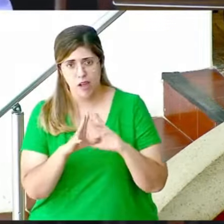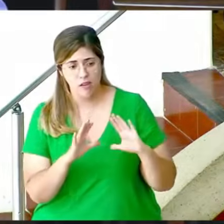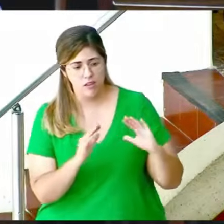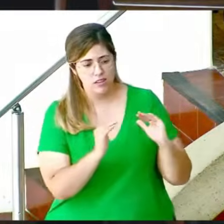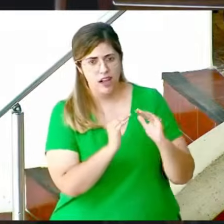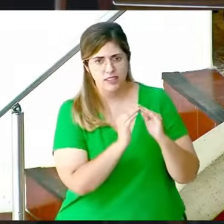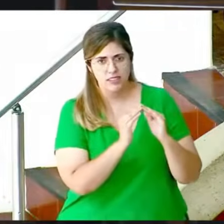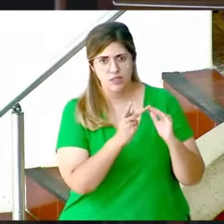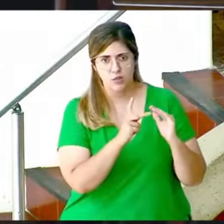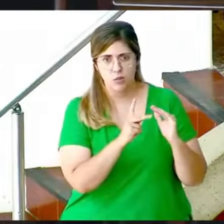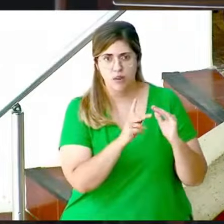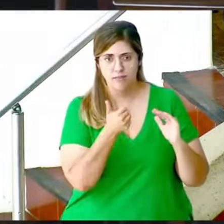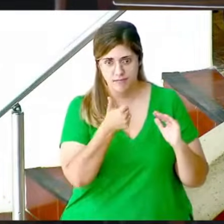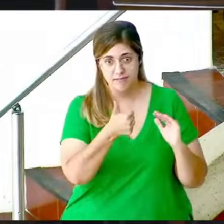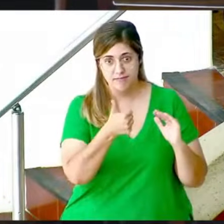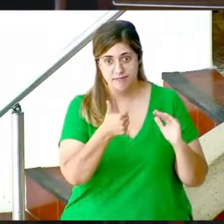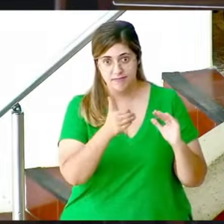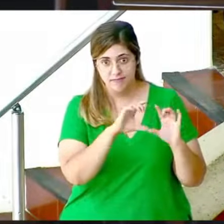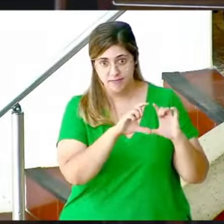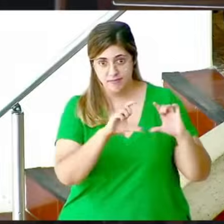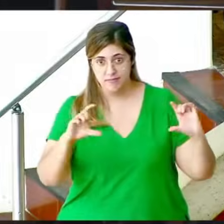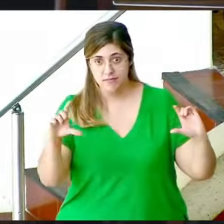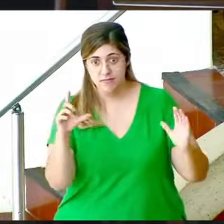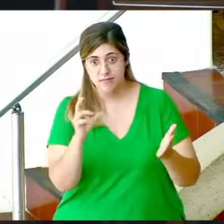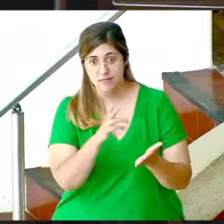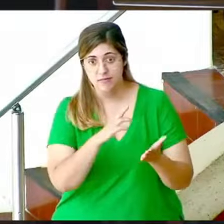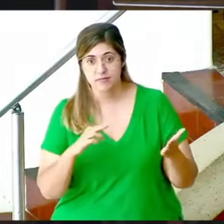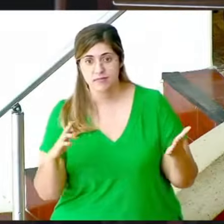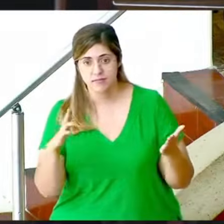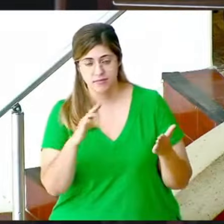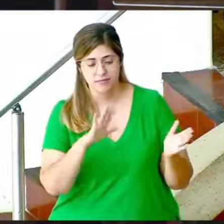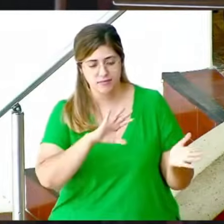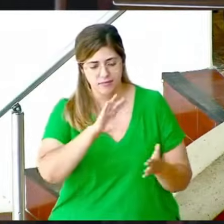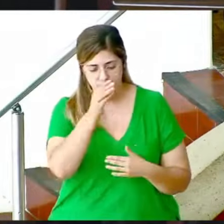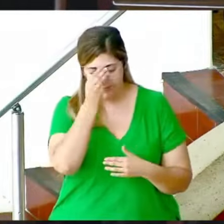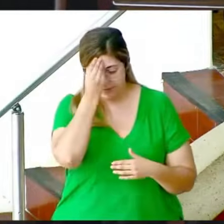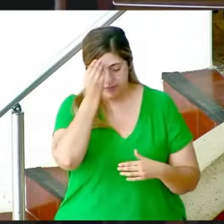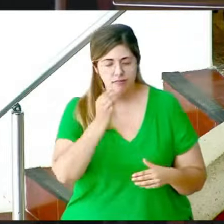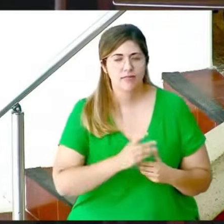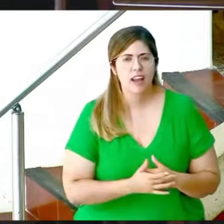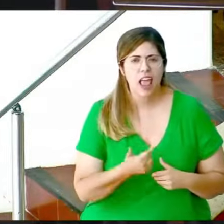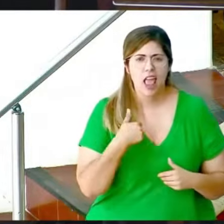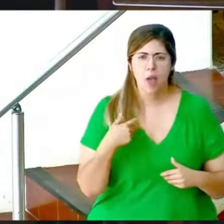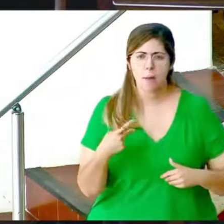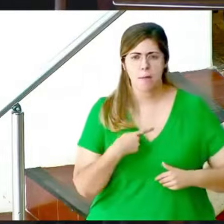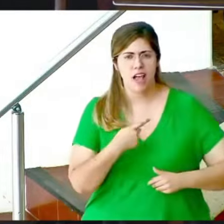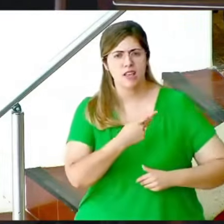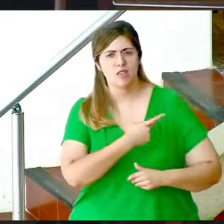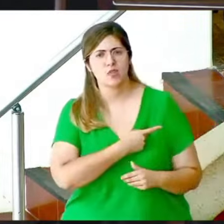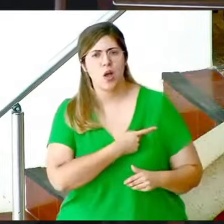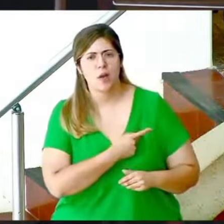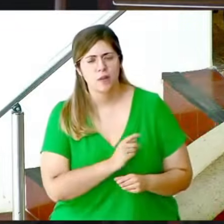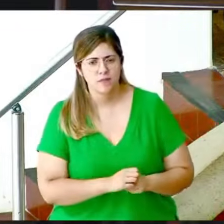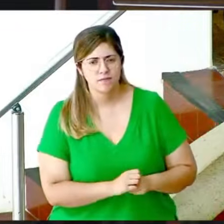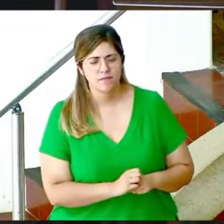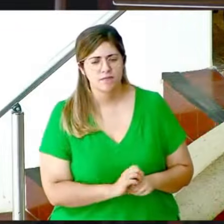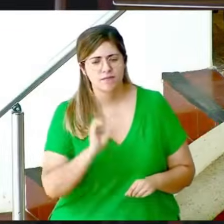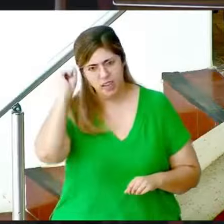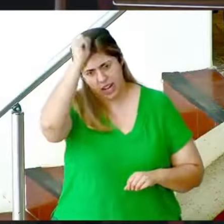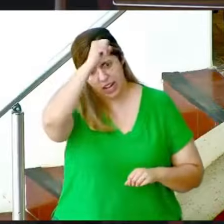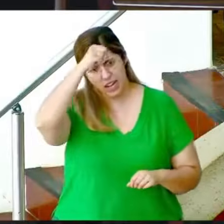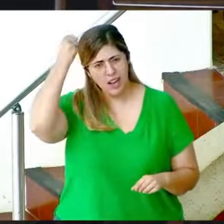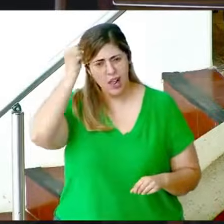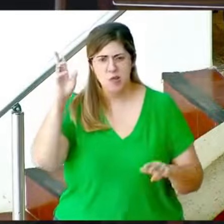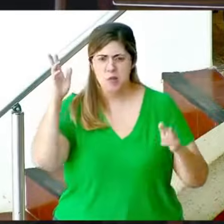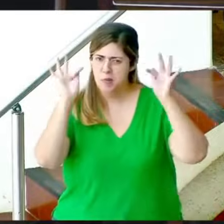mesmo. Falo com as crianças, o pastor de vocês é um pastor muito feliz. Quem me conhece sabe da minha